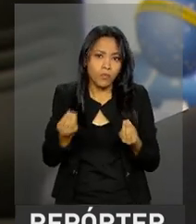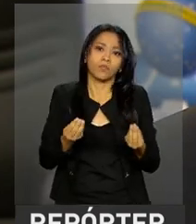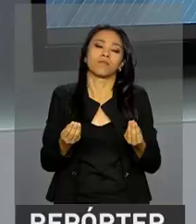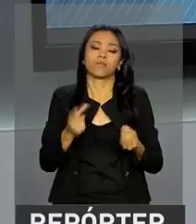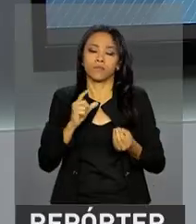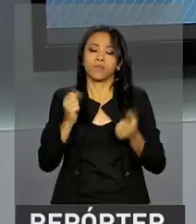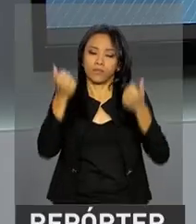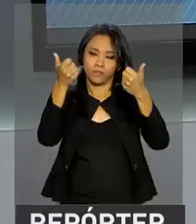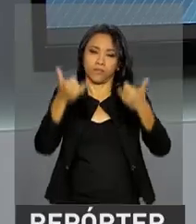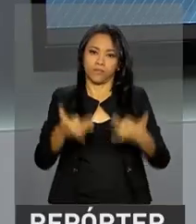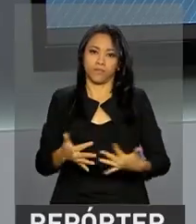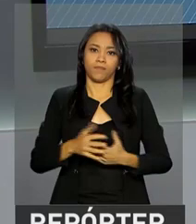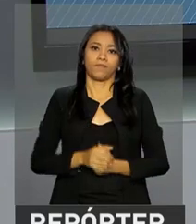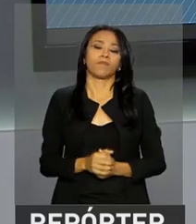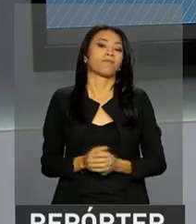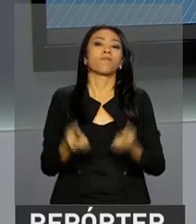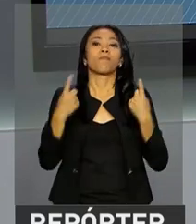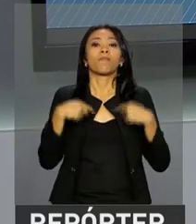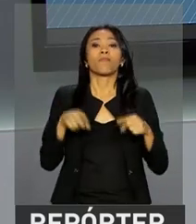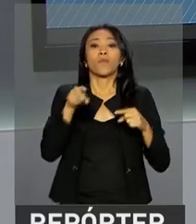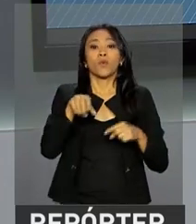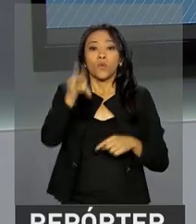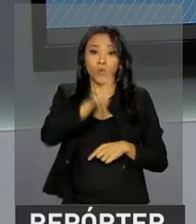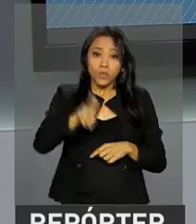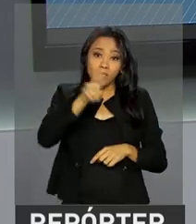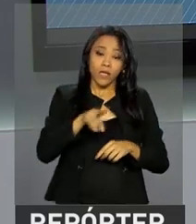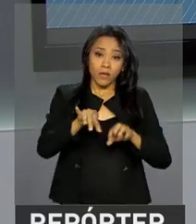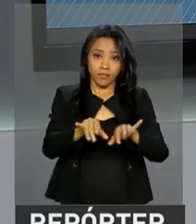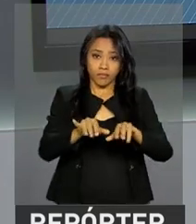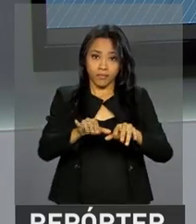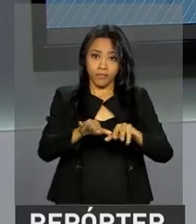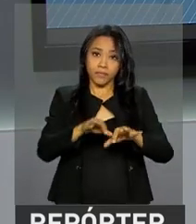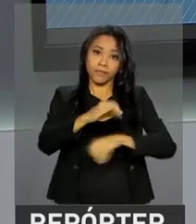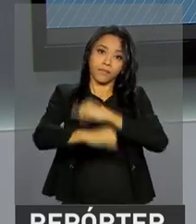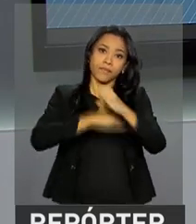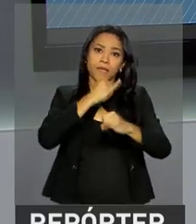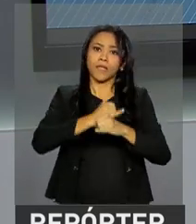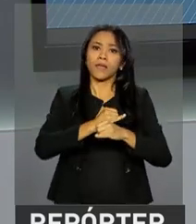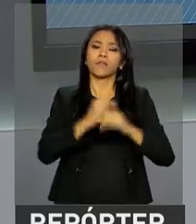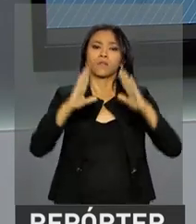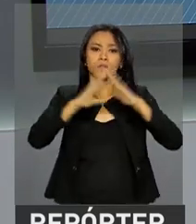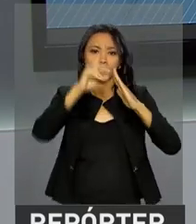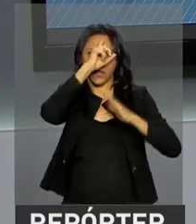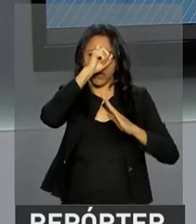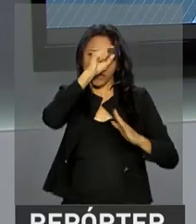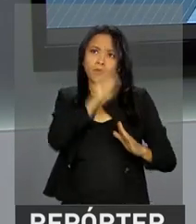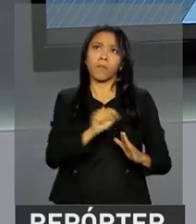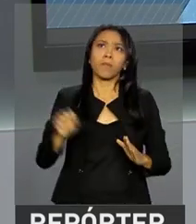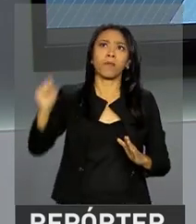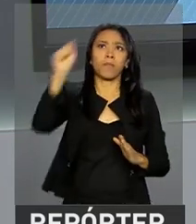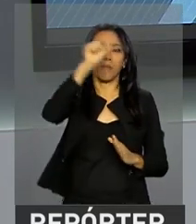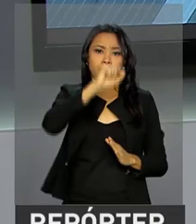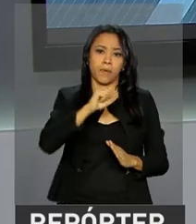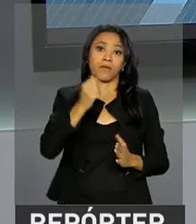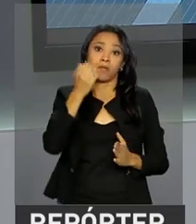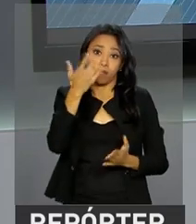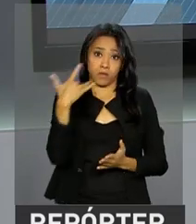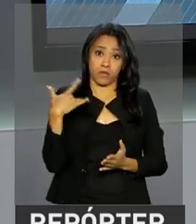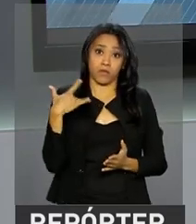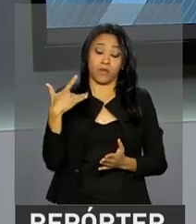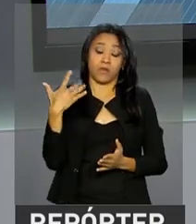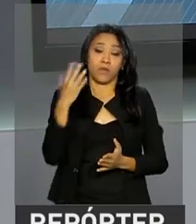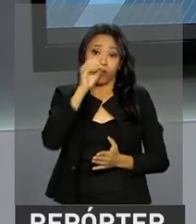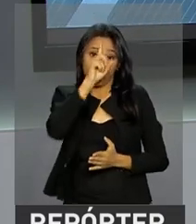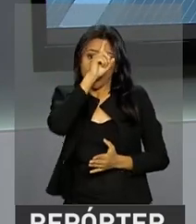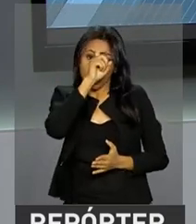processo. A informatização de todas as unidades básicas e dos prontuários dos pacientes do SUS é uma das principais